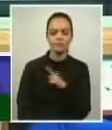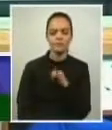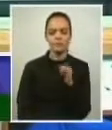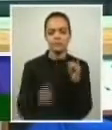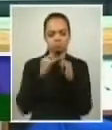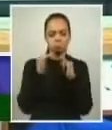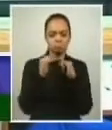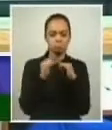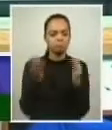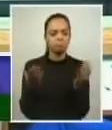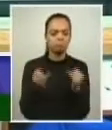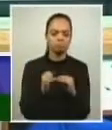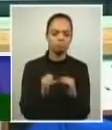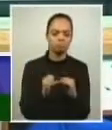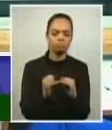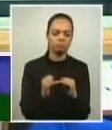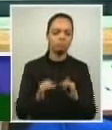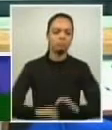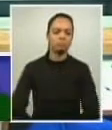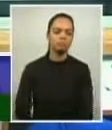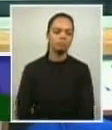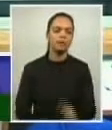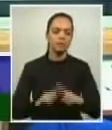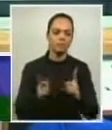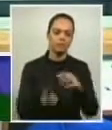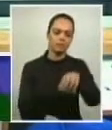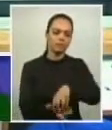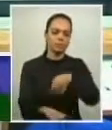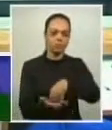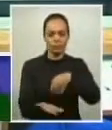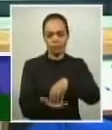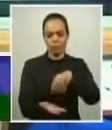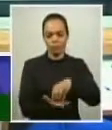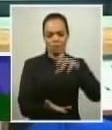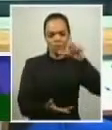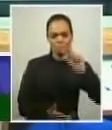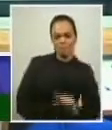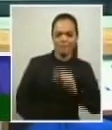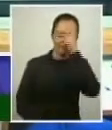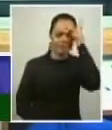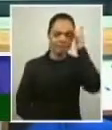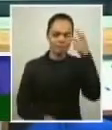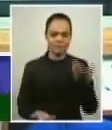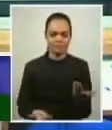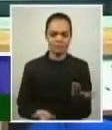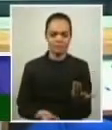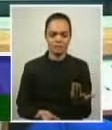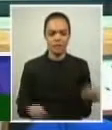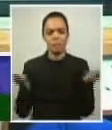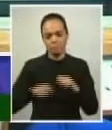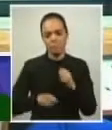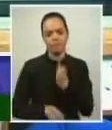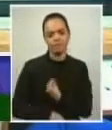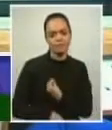instituições Mas entre o grupo restrito de indivíduos que